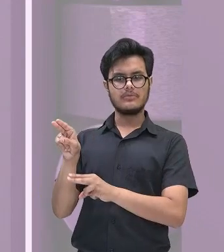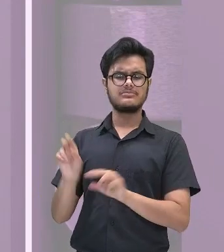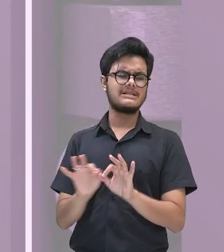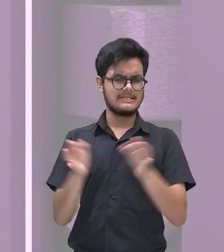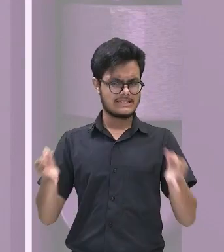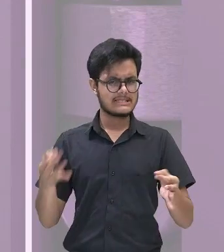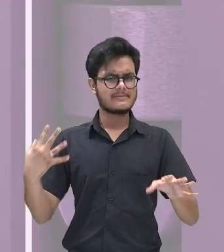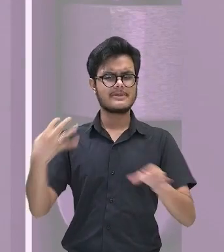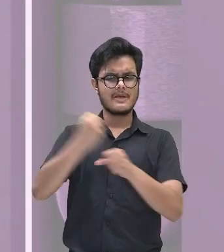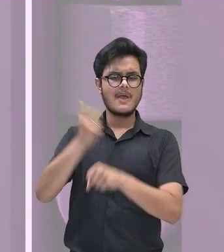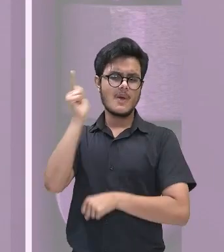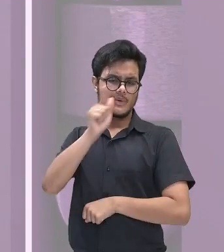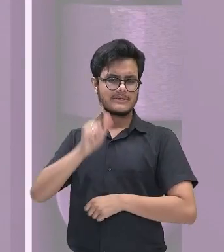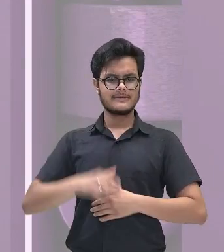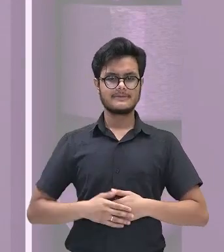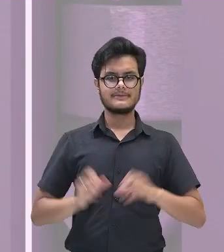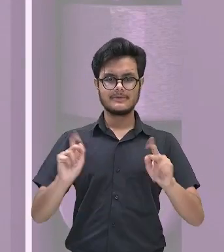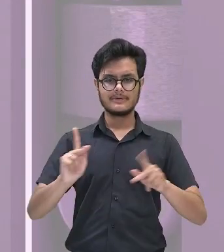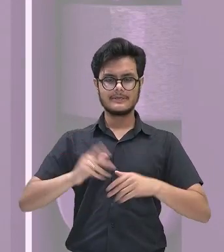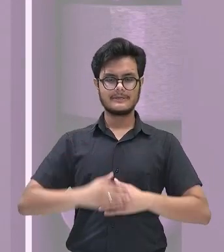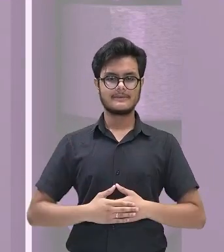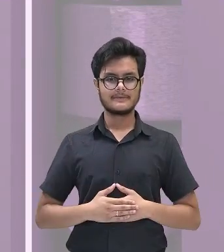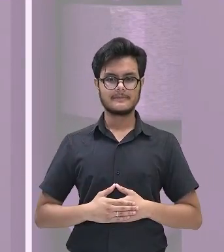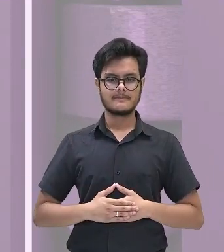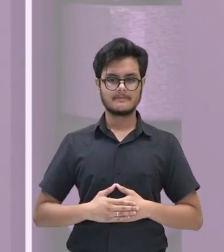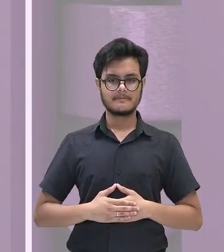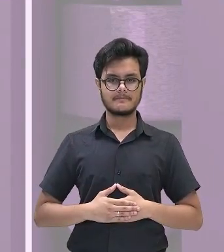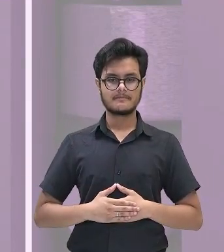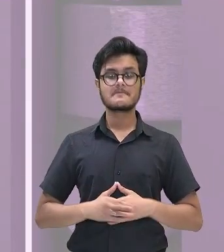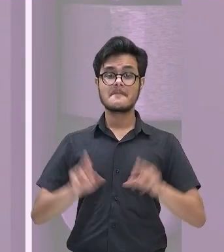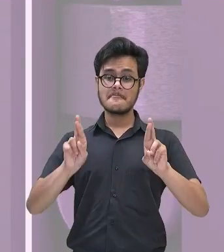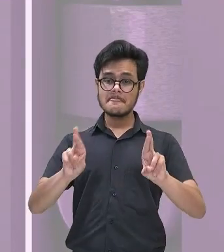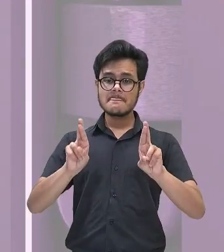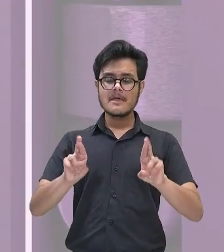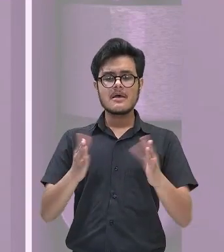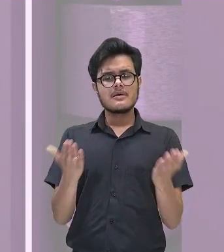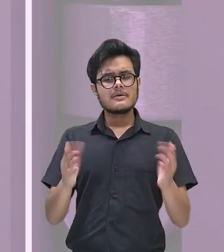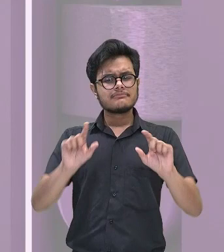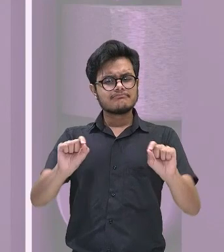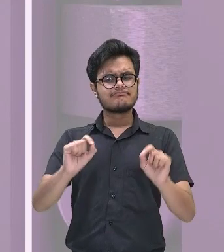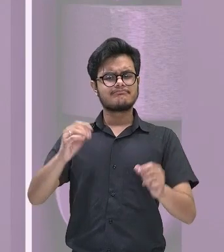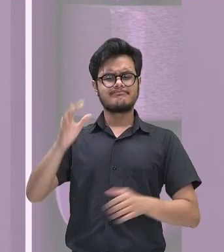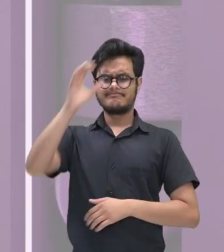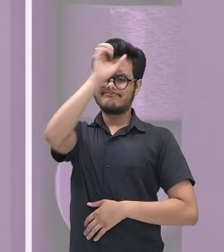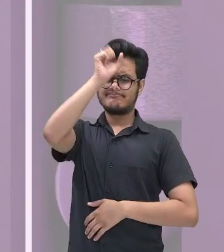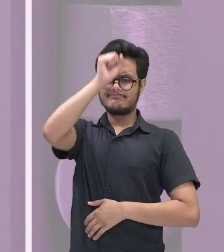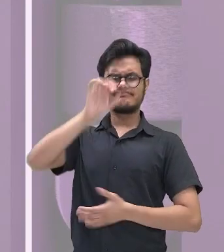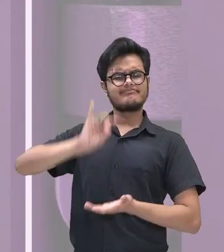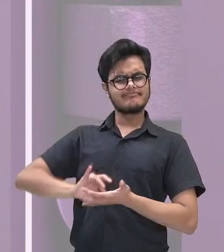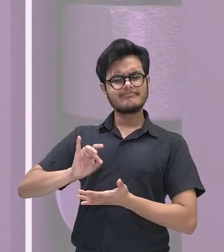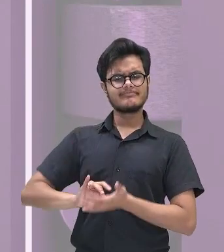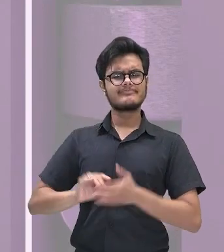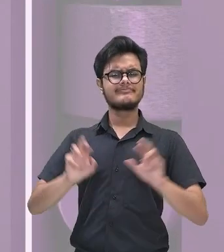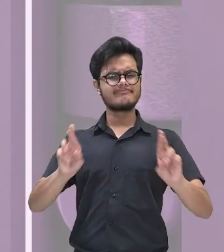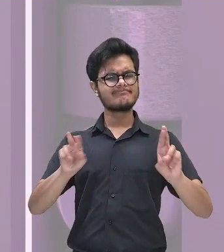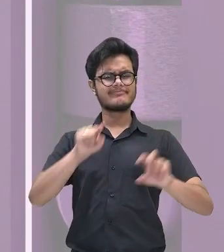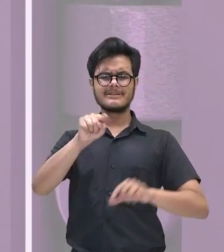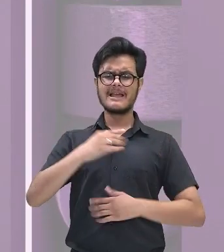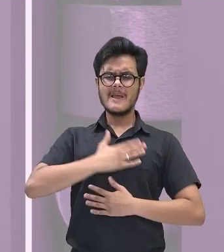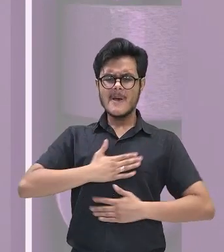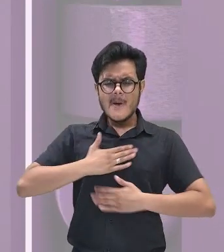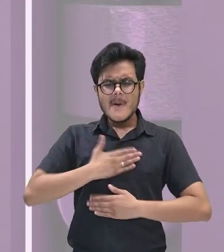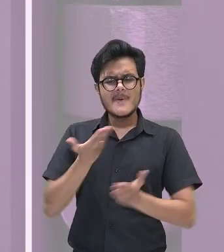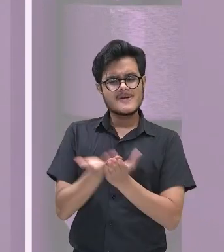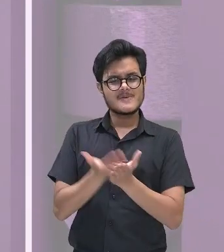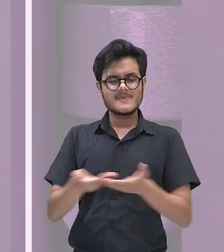mais fácil da gente fazer a comparação. Tudo ok? Espero que vocês tenham aprendido, espero que vocês tenham gostado